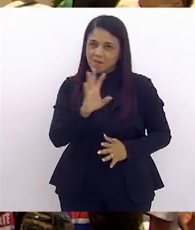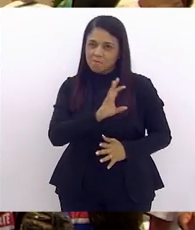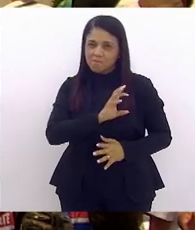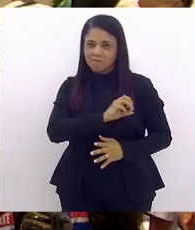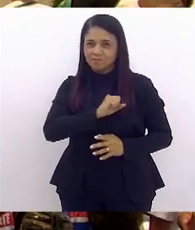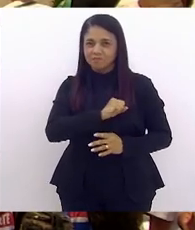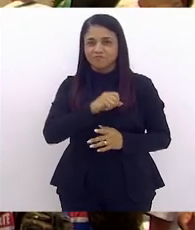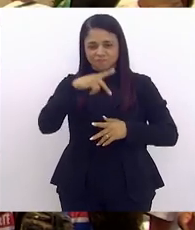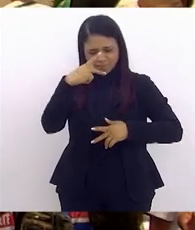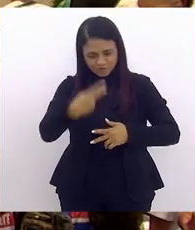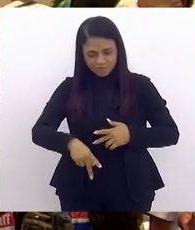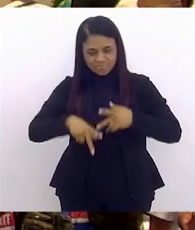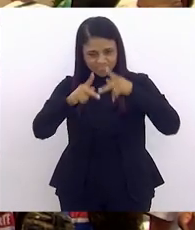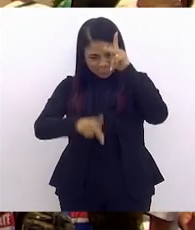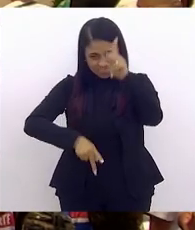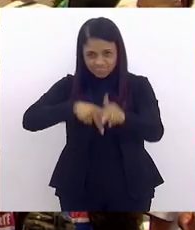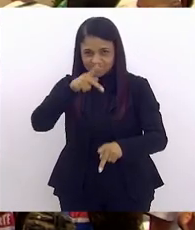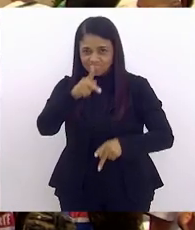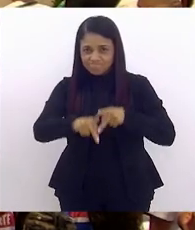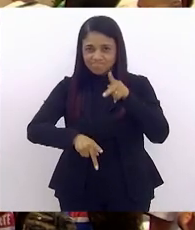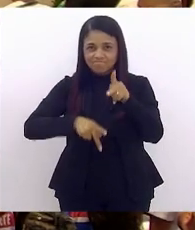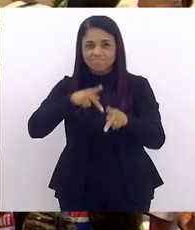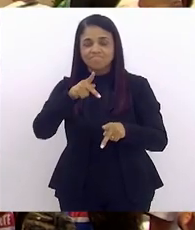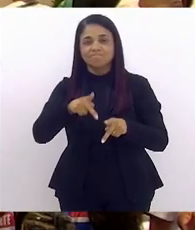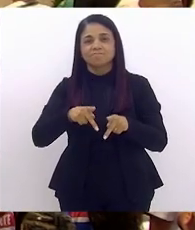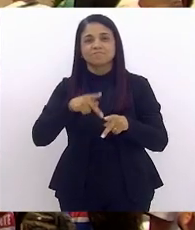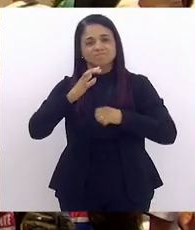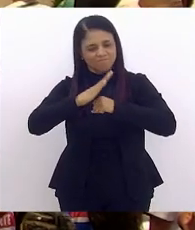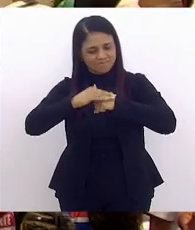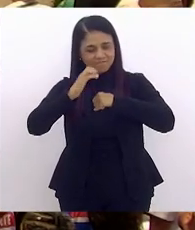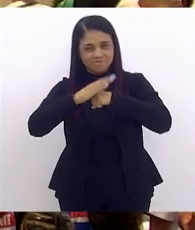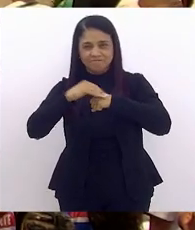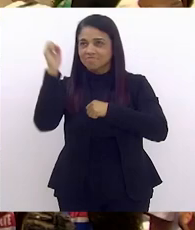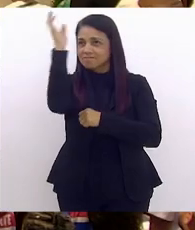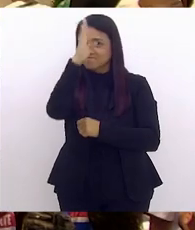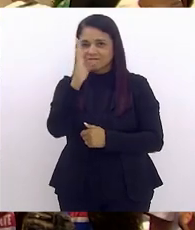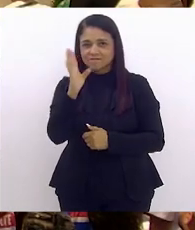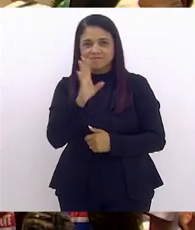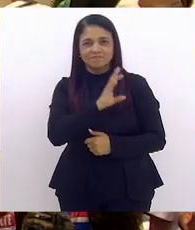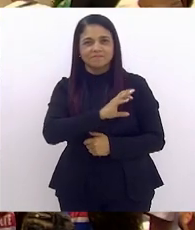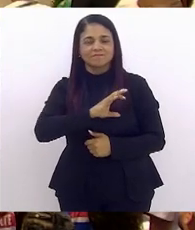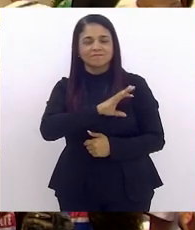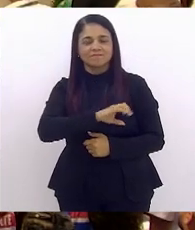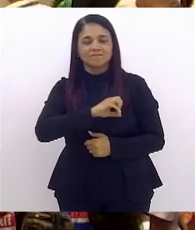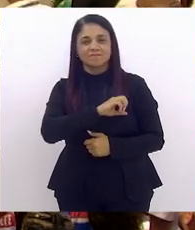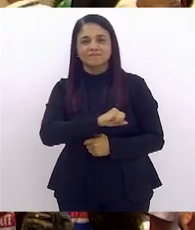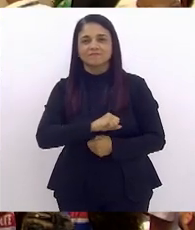Pátria amada, Brasil.